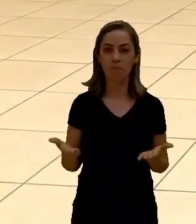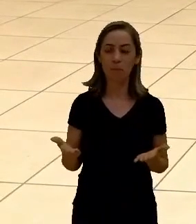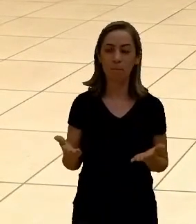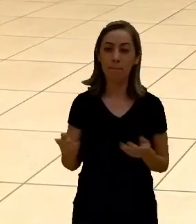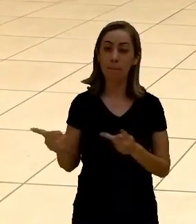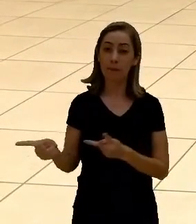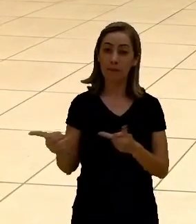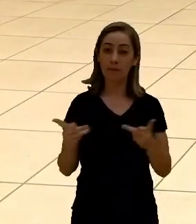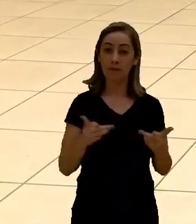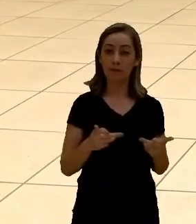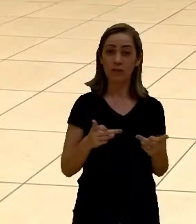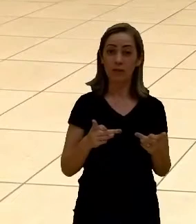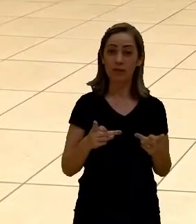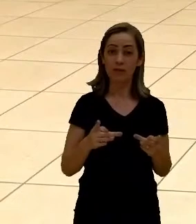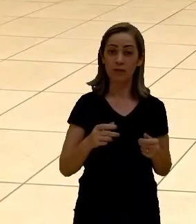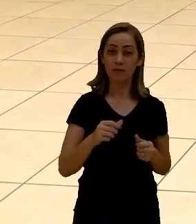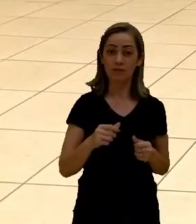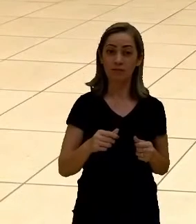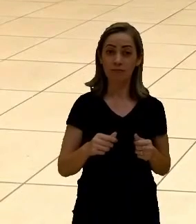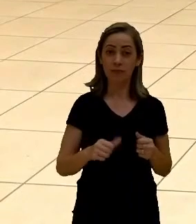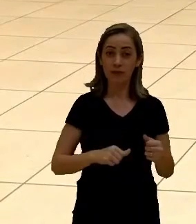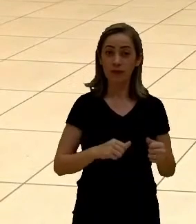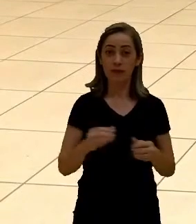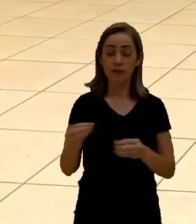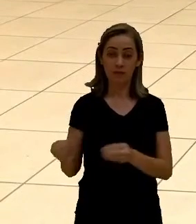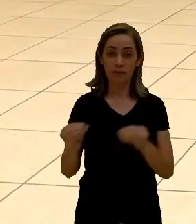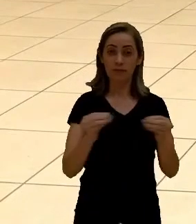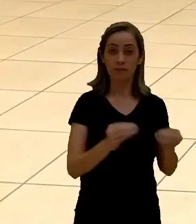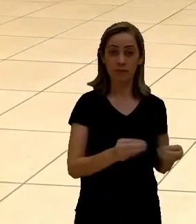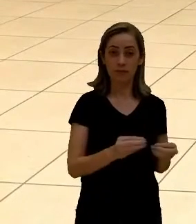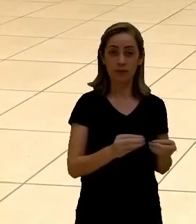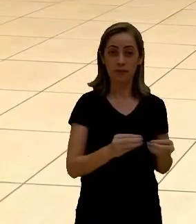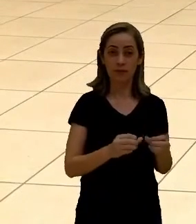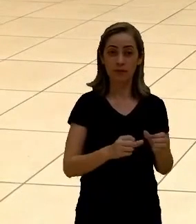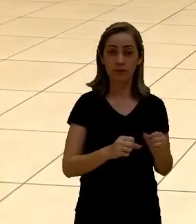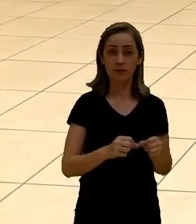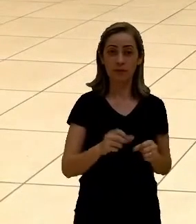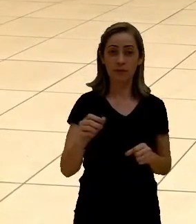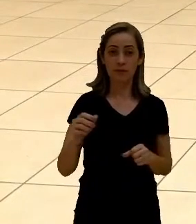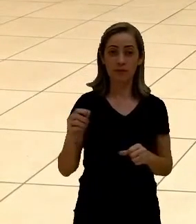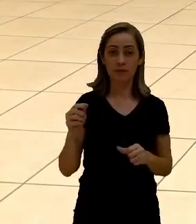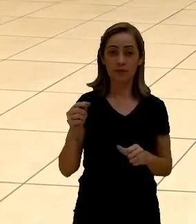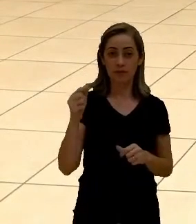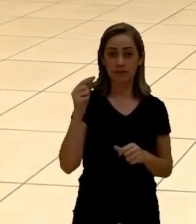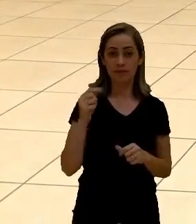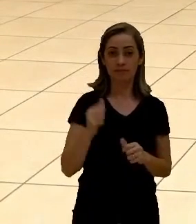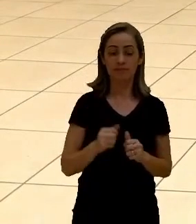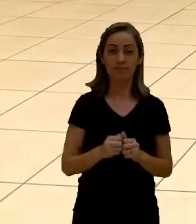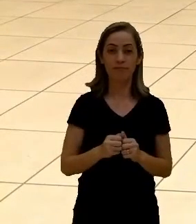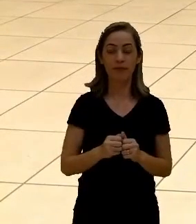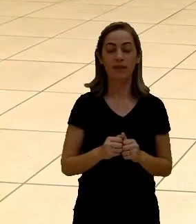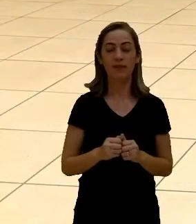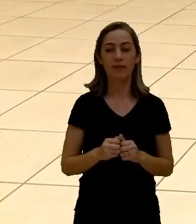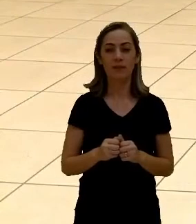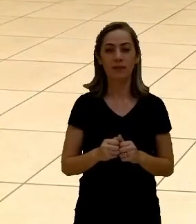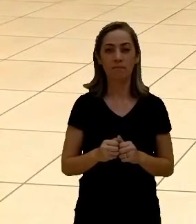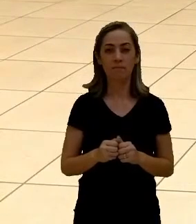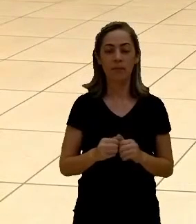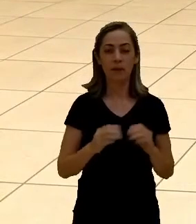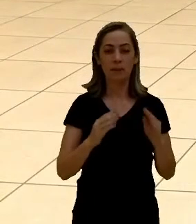convidado a mudar de paróquia Então eu saí da Paróquia São Benedito que é minha paróquia de origem e fui para a paróquia